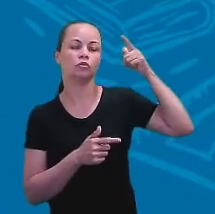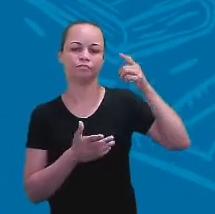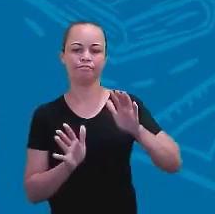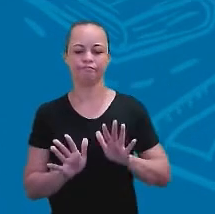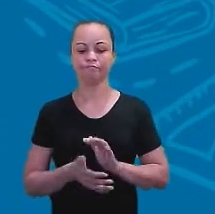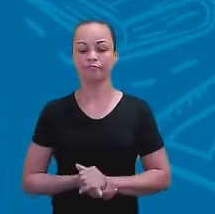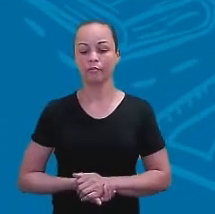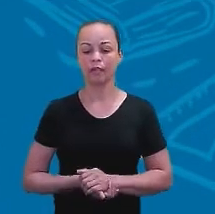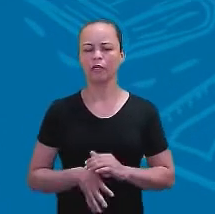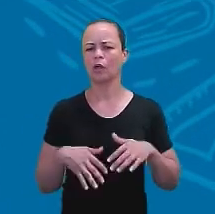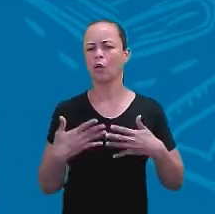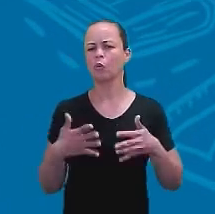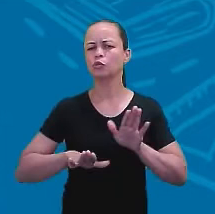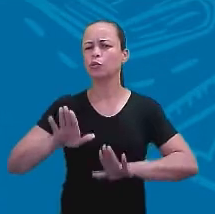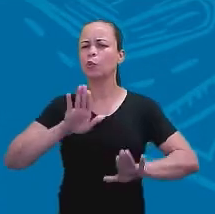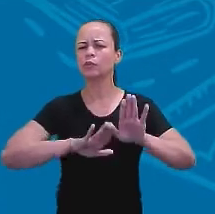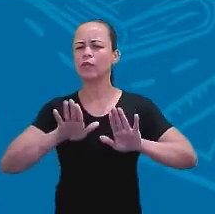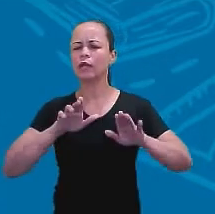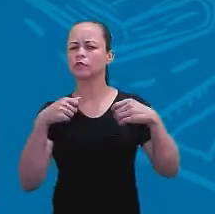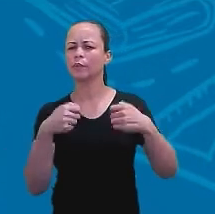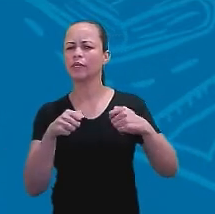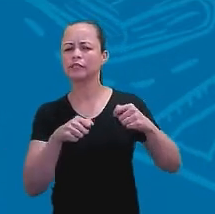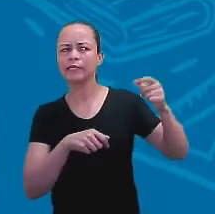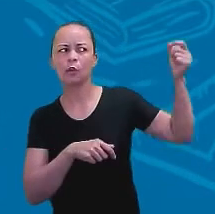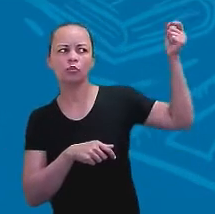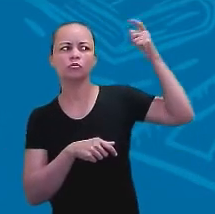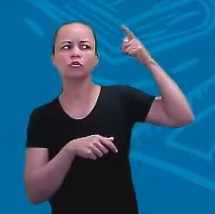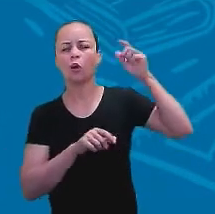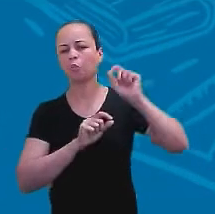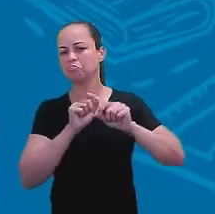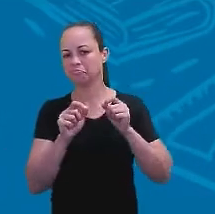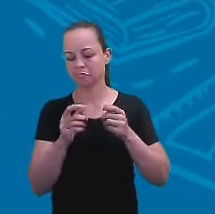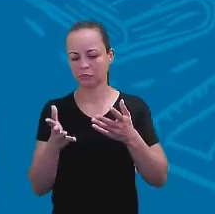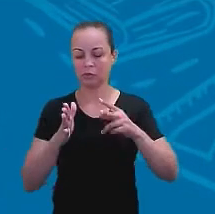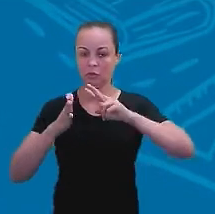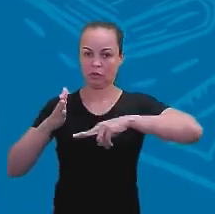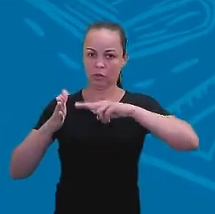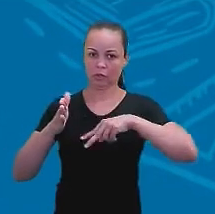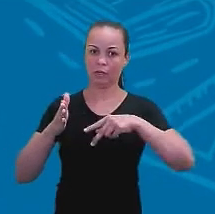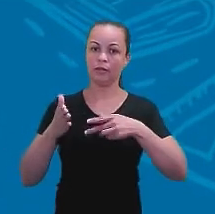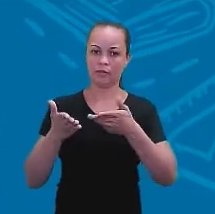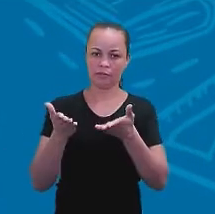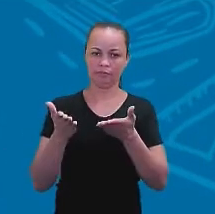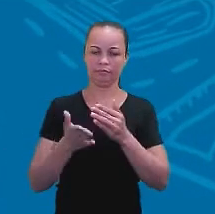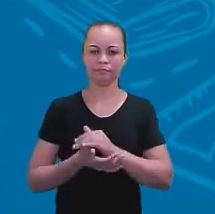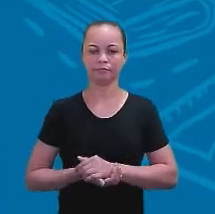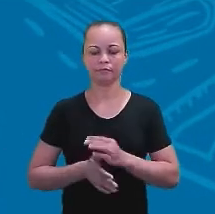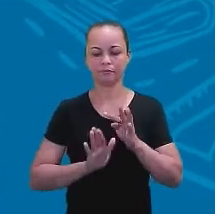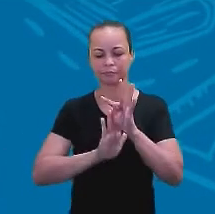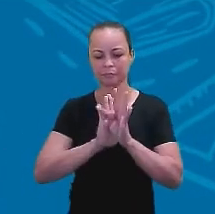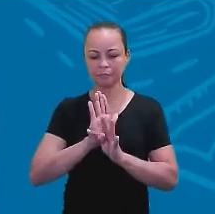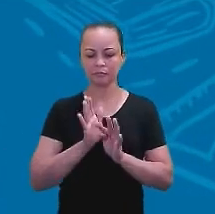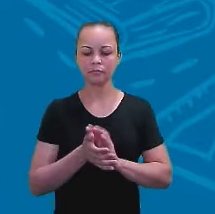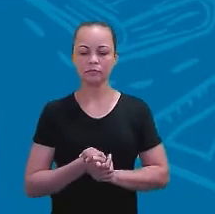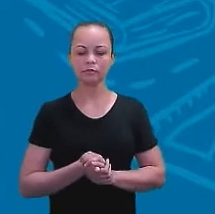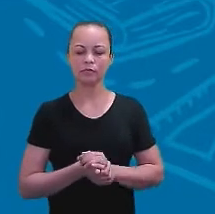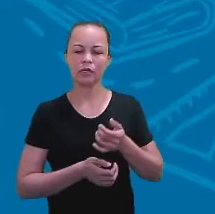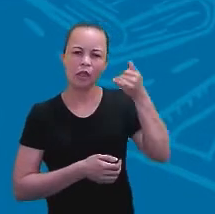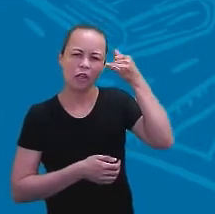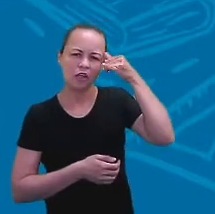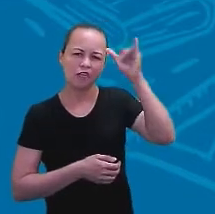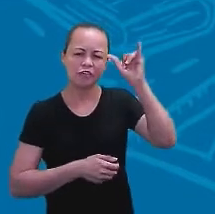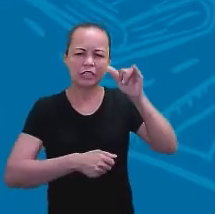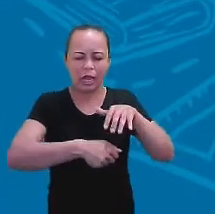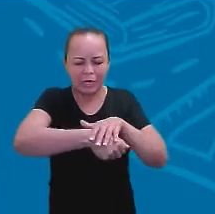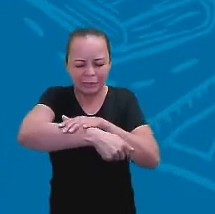quais seriam esses cuidados que a gente tem que ter com o sol, né? Vamos ler esse texto aí rapidamente. Para evitar queimaduras na